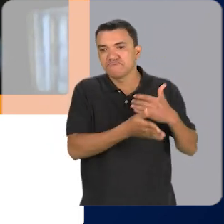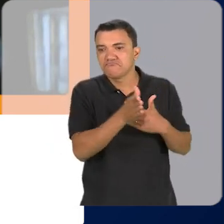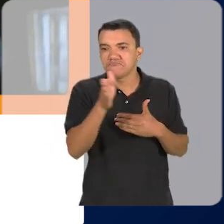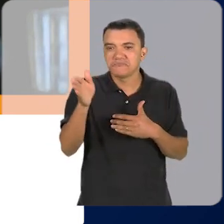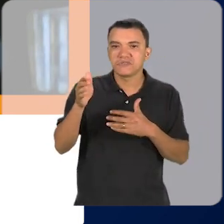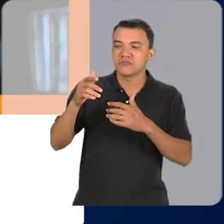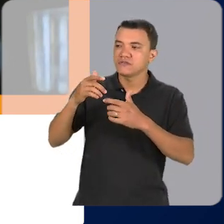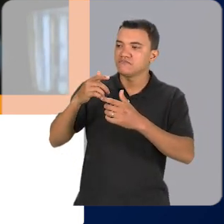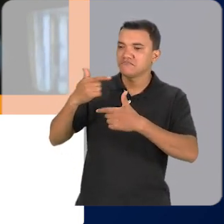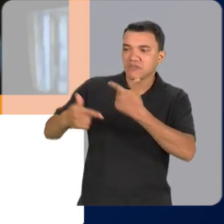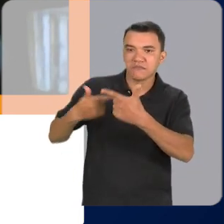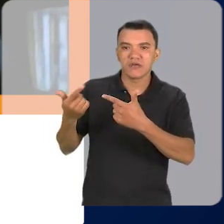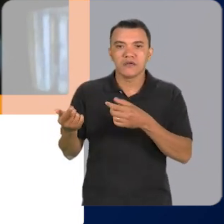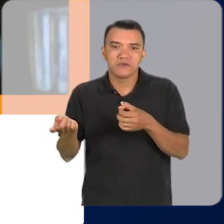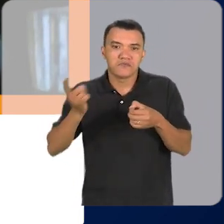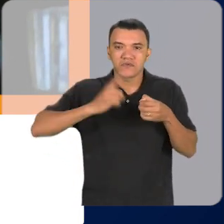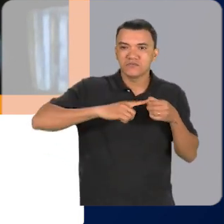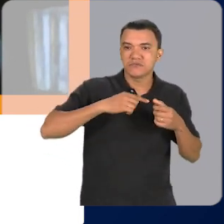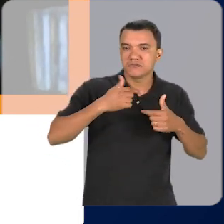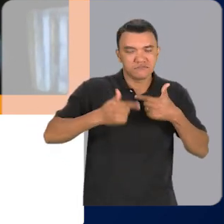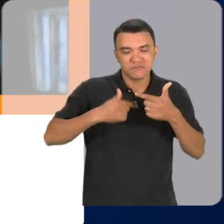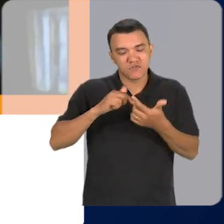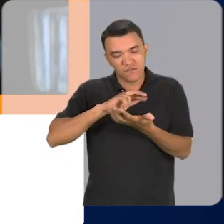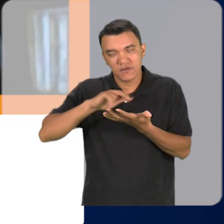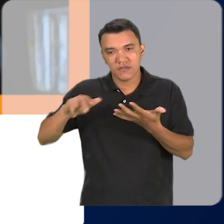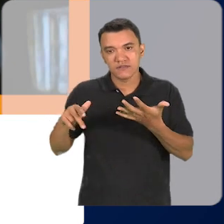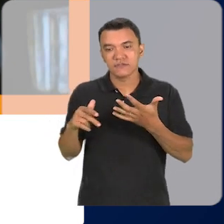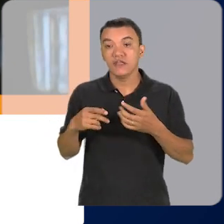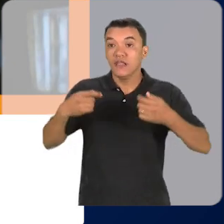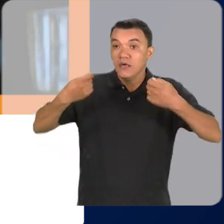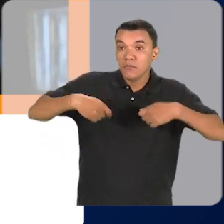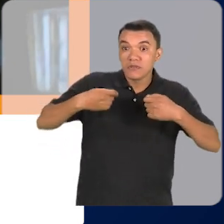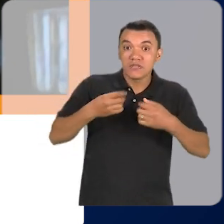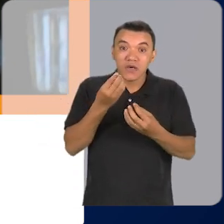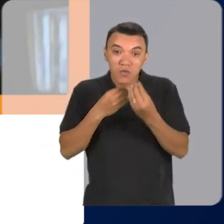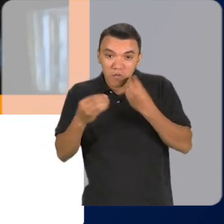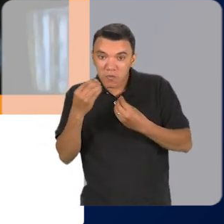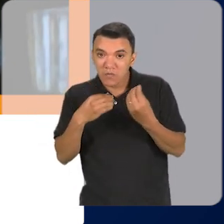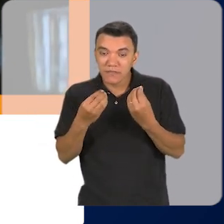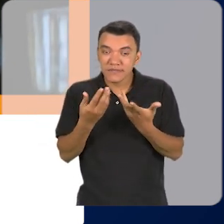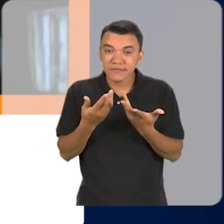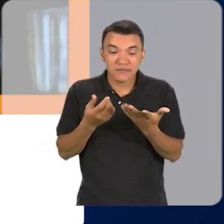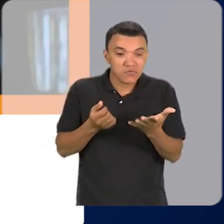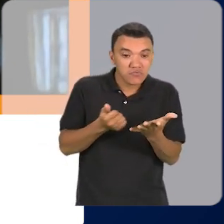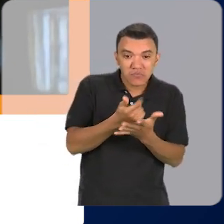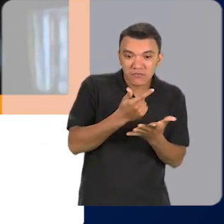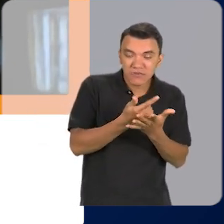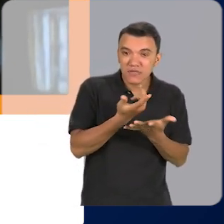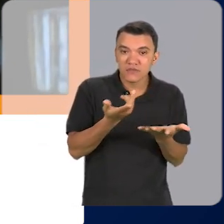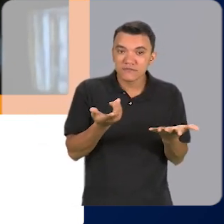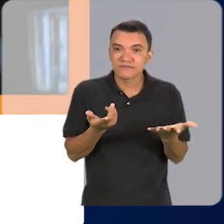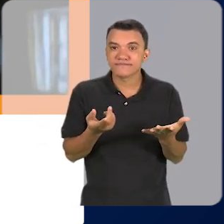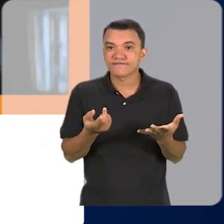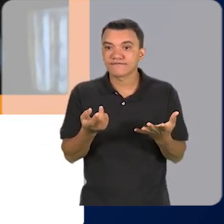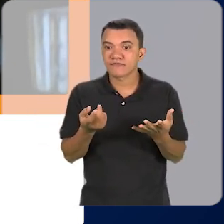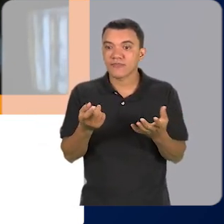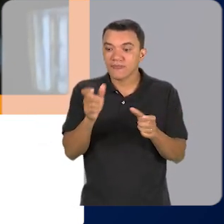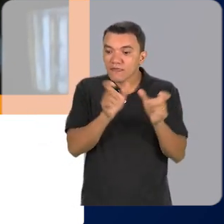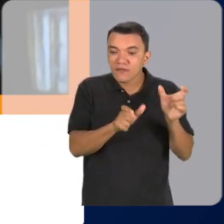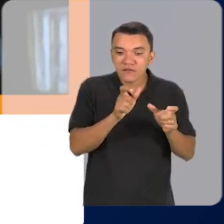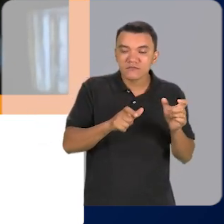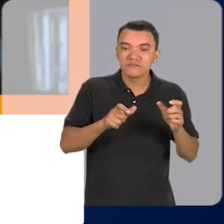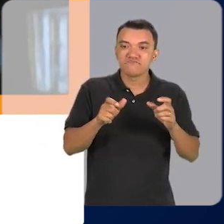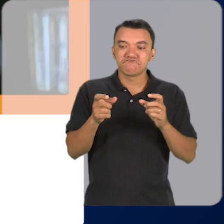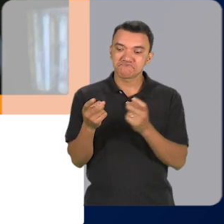trabalho, voltando, fazendo suas atividades, e precisavam, né, se alimentar, precisavam comprar alguns produtos, e os pregoeiros estavam